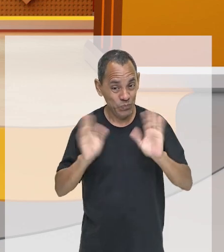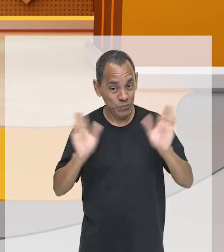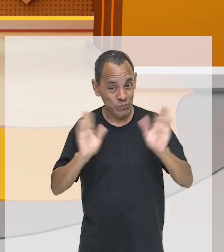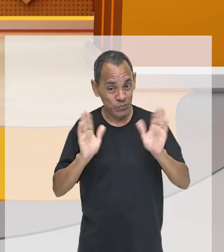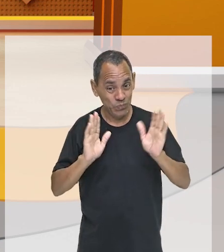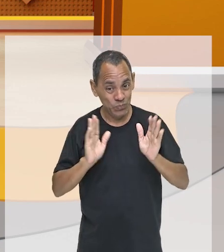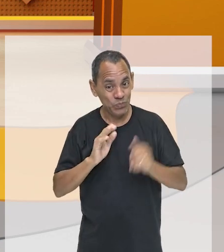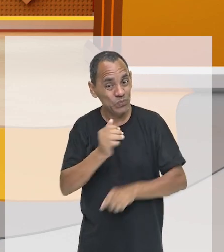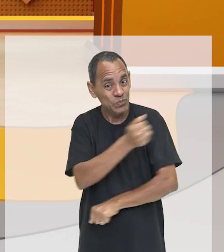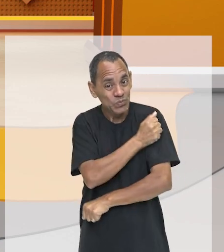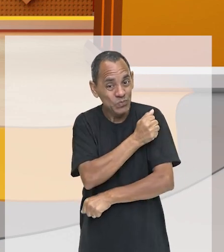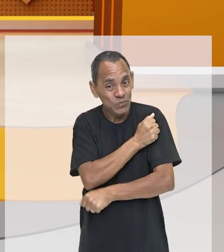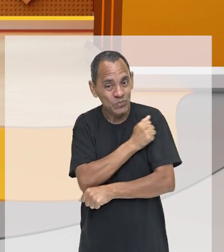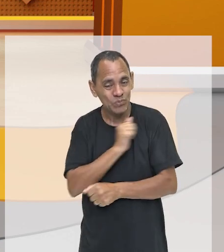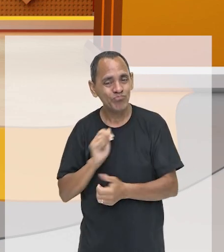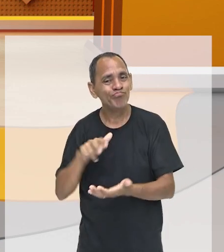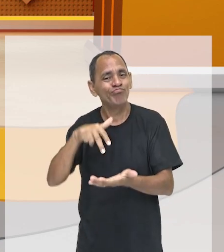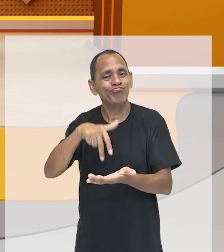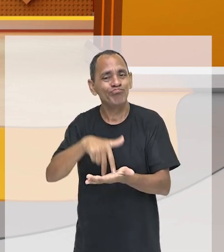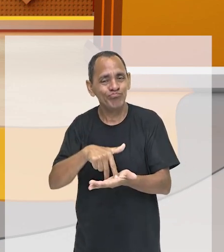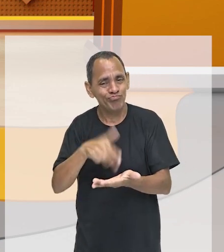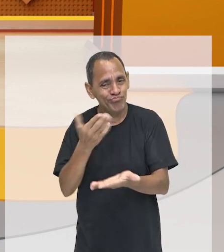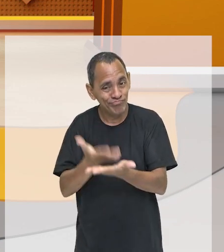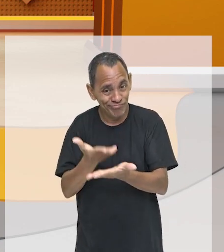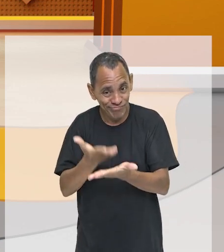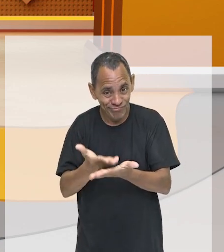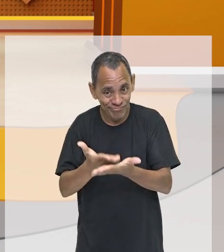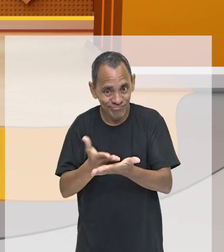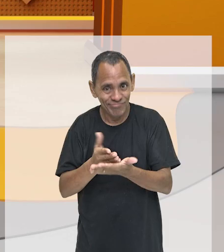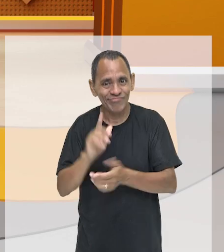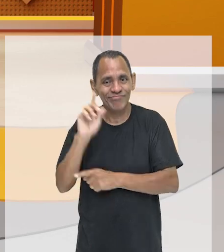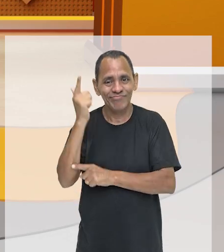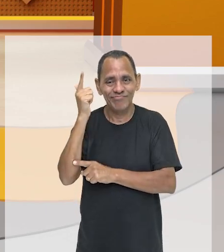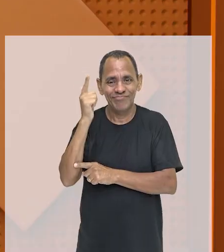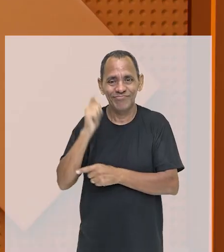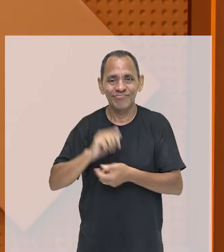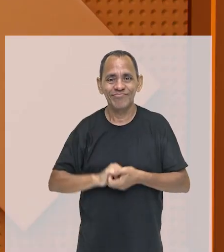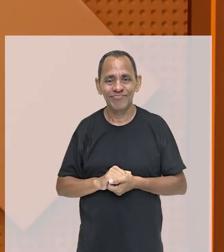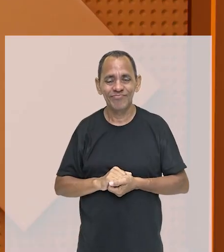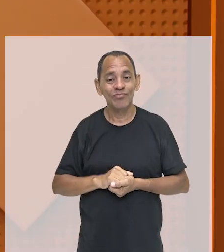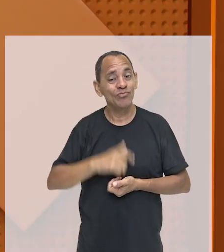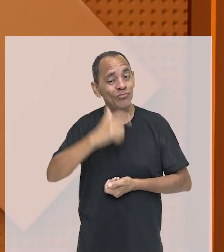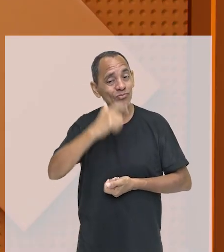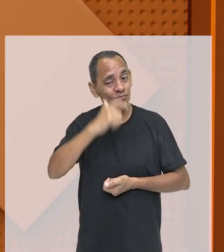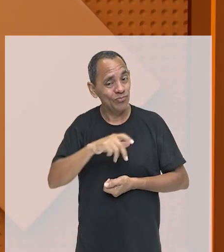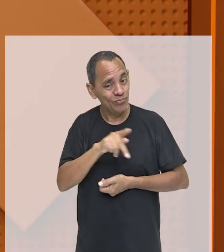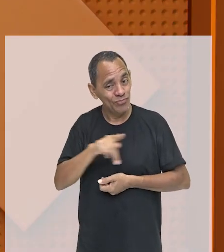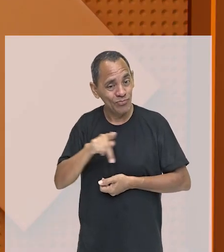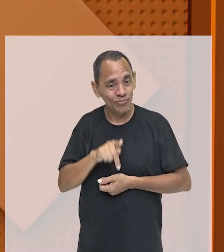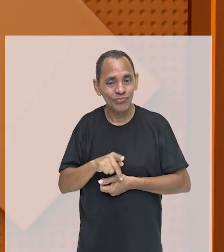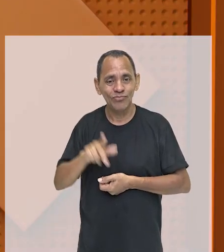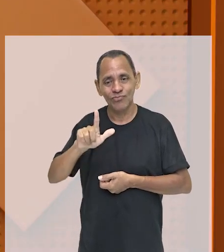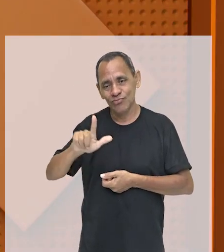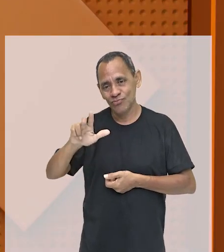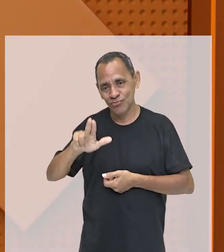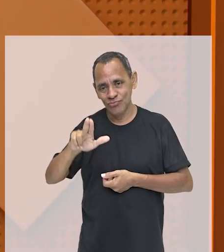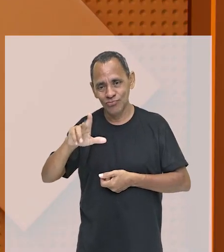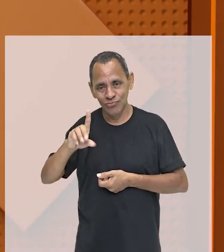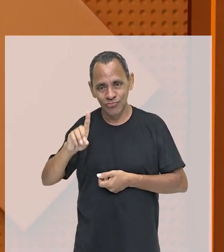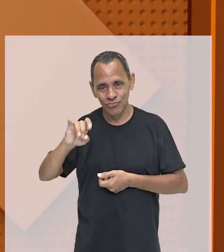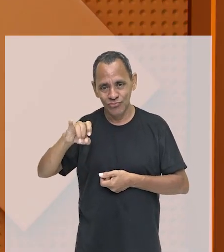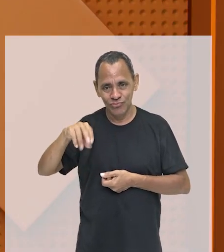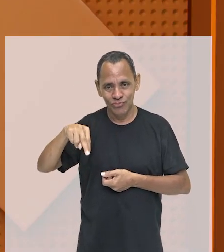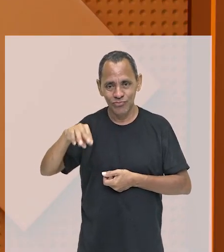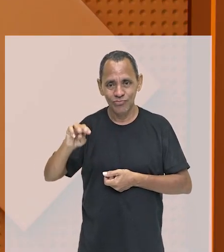Olá a todos vocês, estamos aqui com mais uma aula de Geografia. Eu sou a professora Ludmila